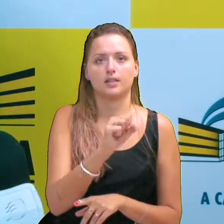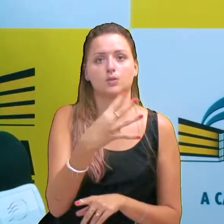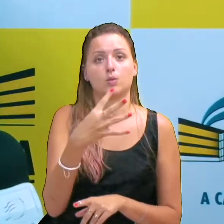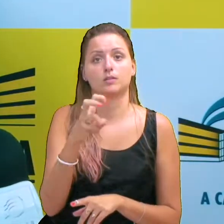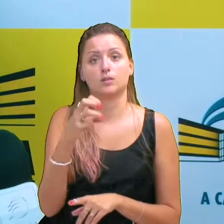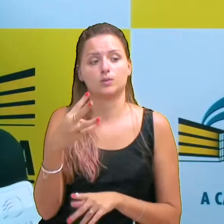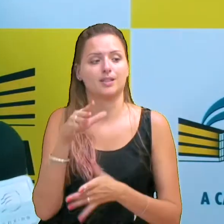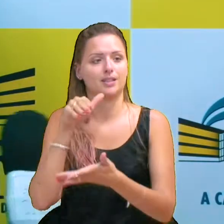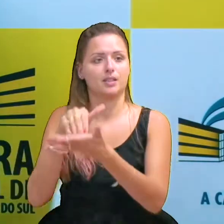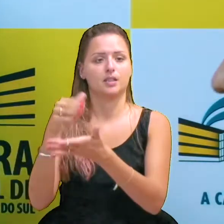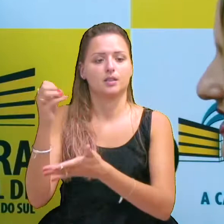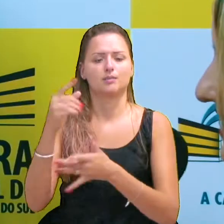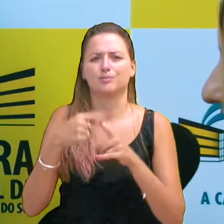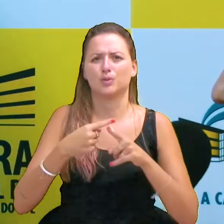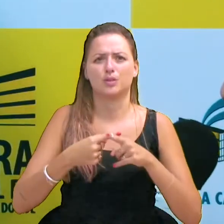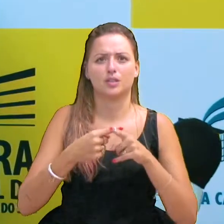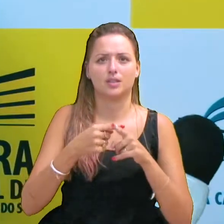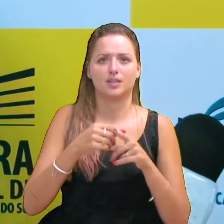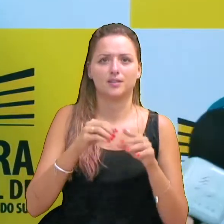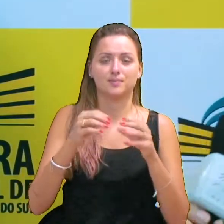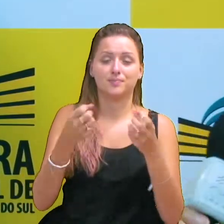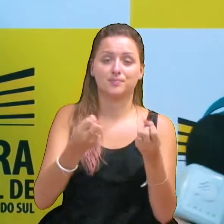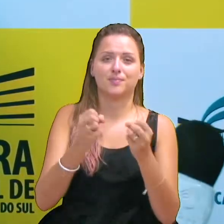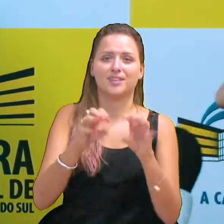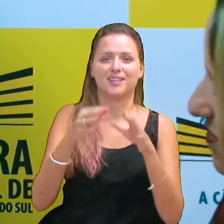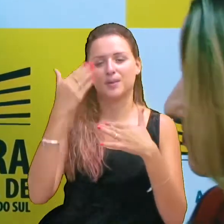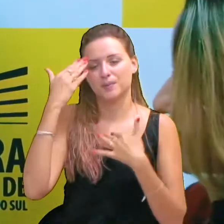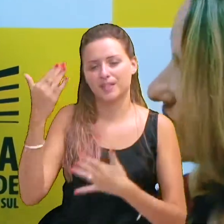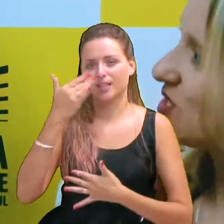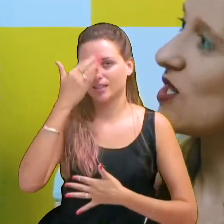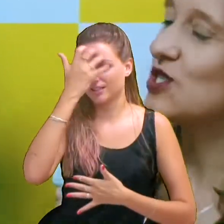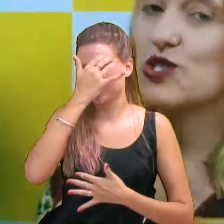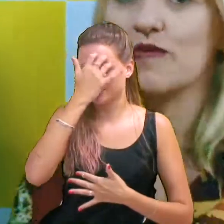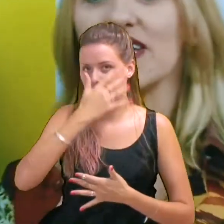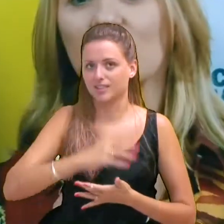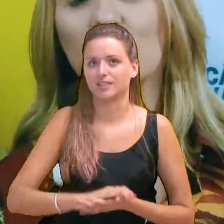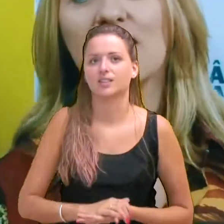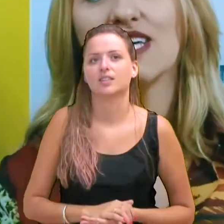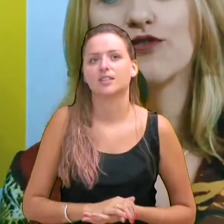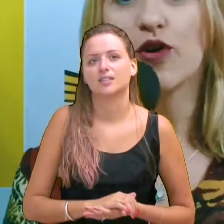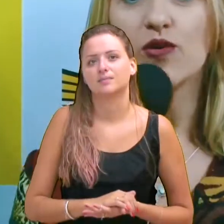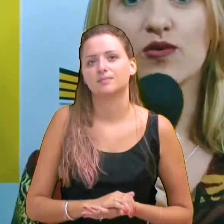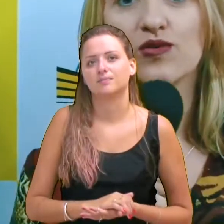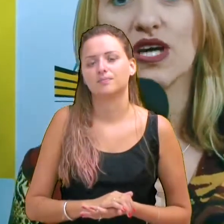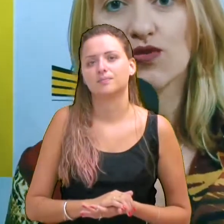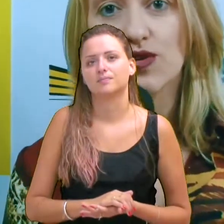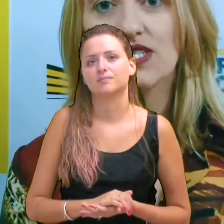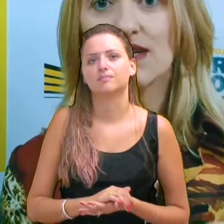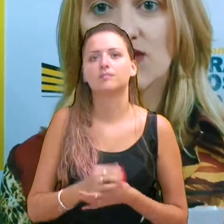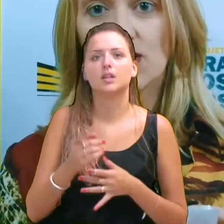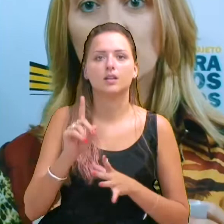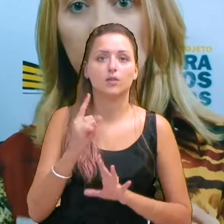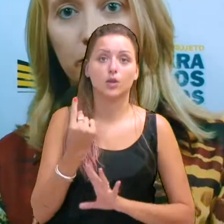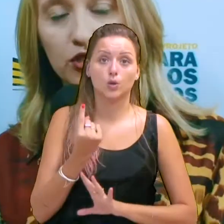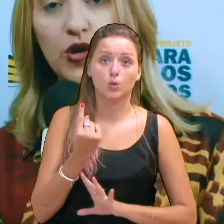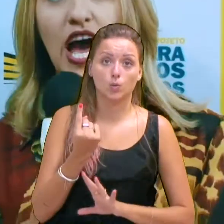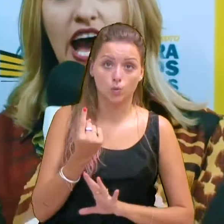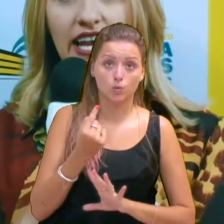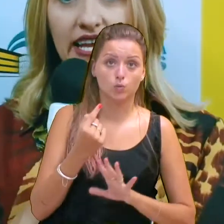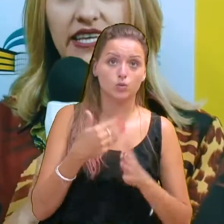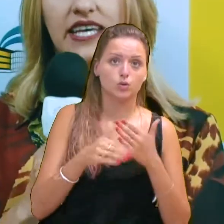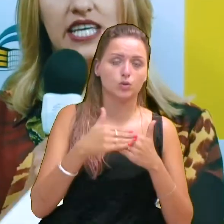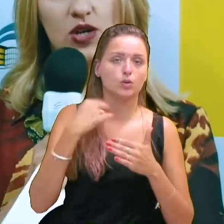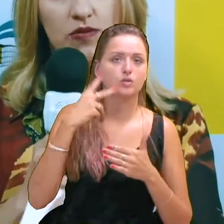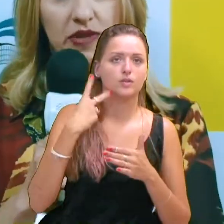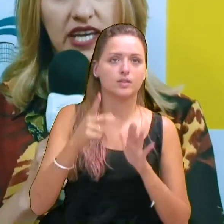o farol ligado? Fica esse questionamento. Muito obrigada, então, vereadora Diló de Domênico, que foi um dos autores da moção de repúdio